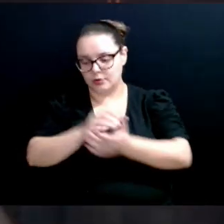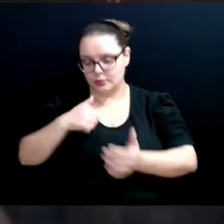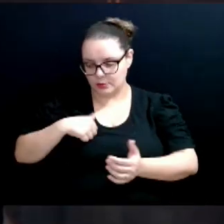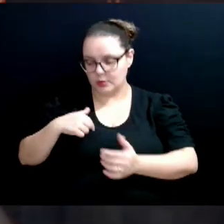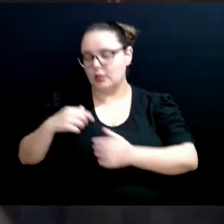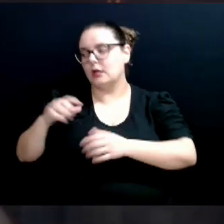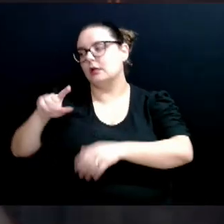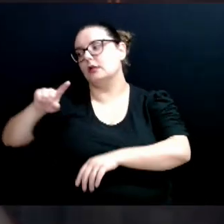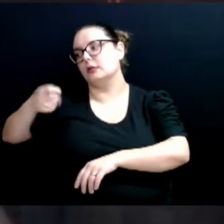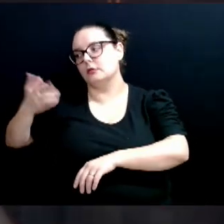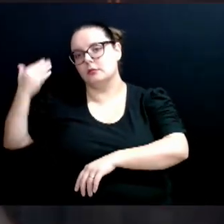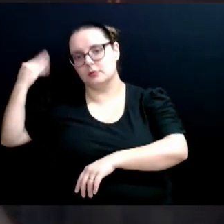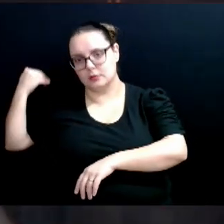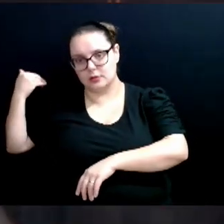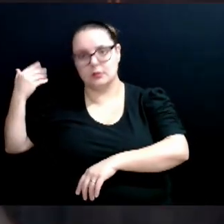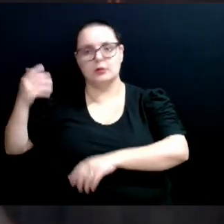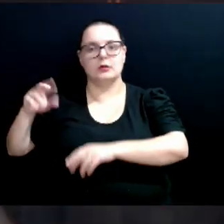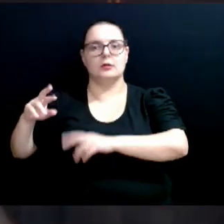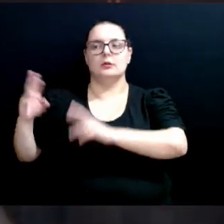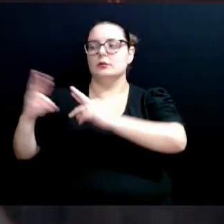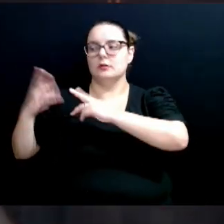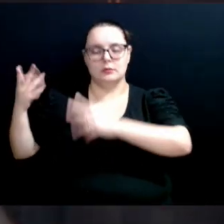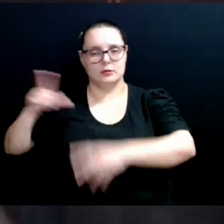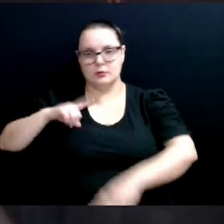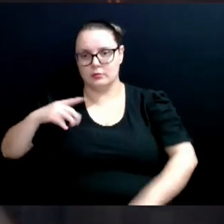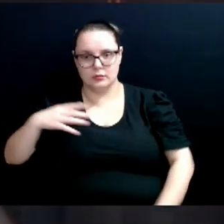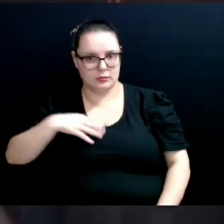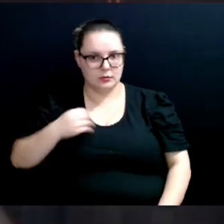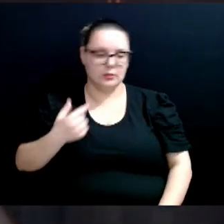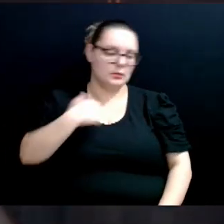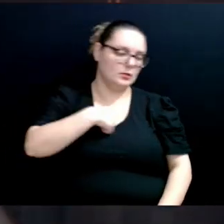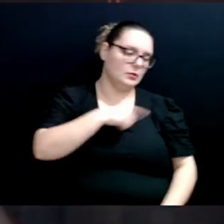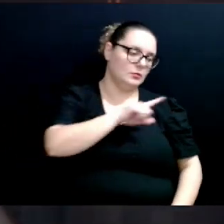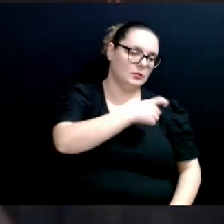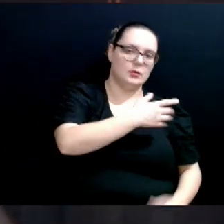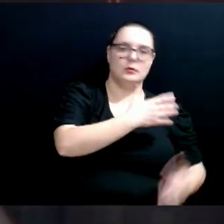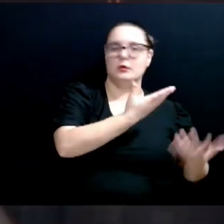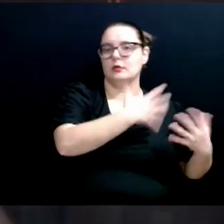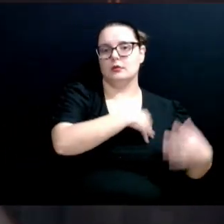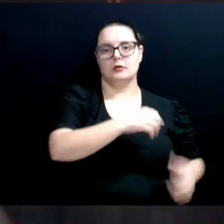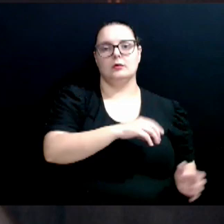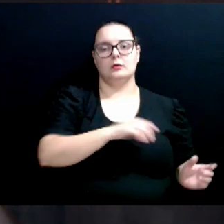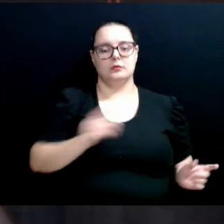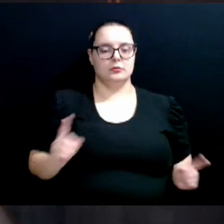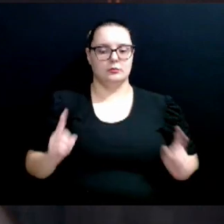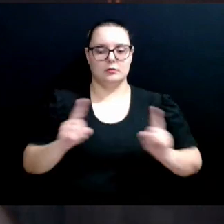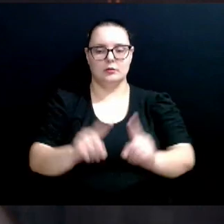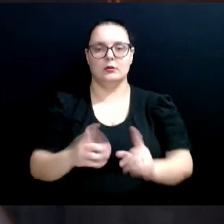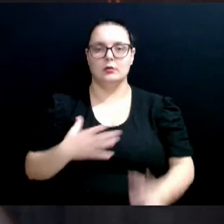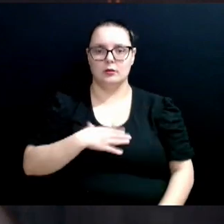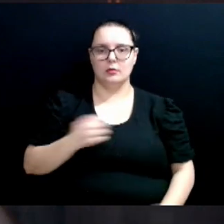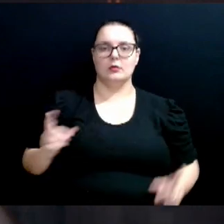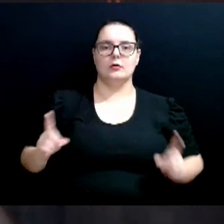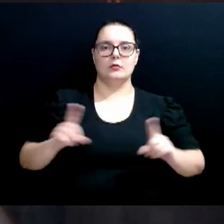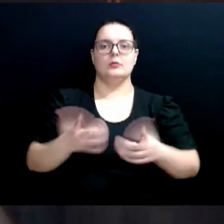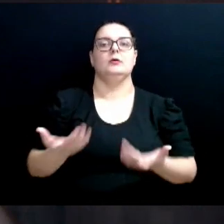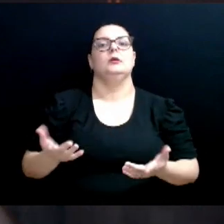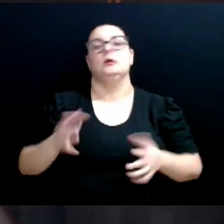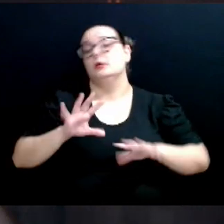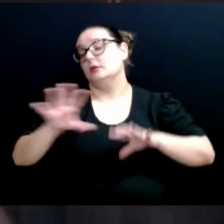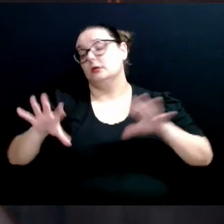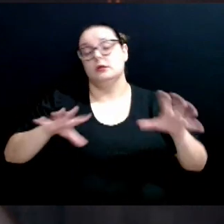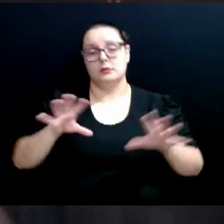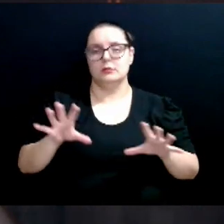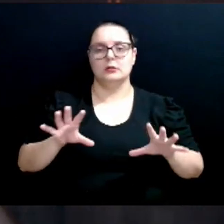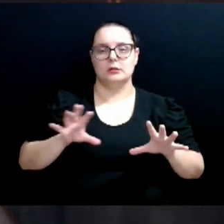relação onde a outra pessoa também já tem um filho, e aí ela vai morar na casa com essa pessoa, o filho fica às vezes com a outra mãe, com a